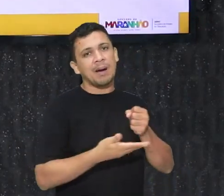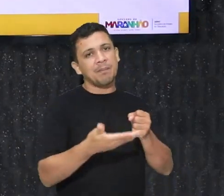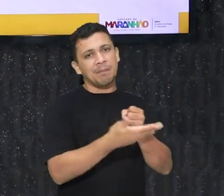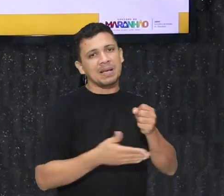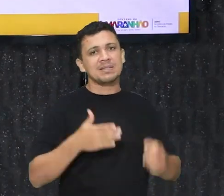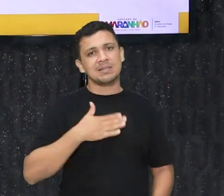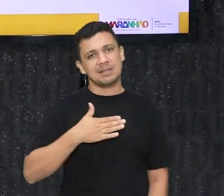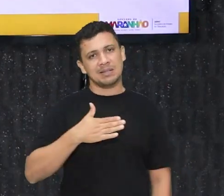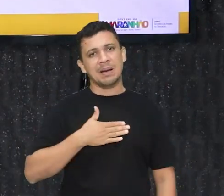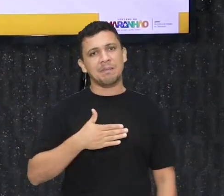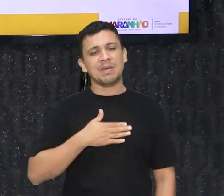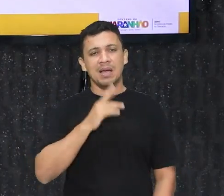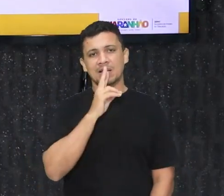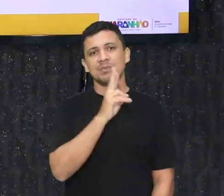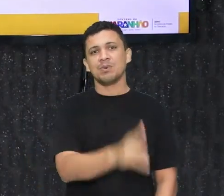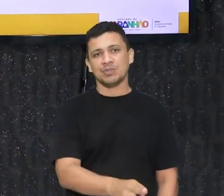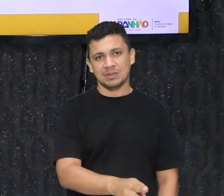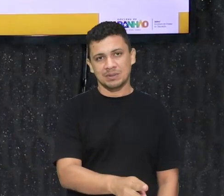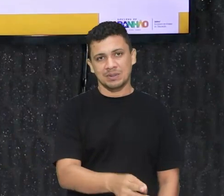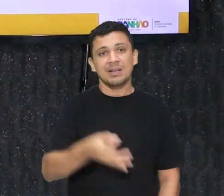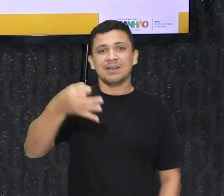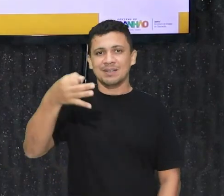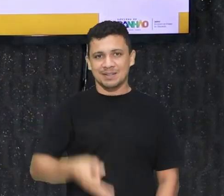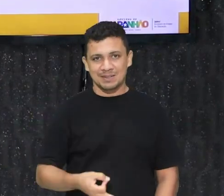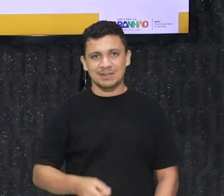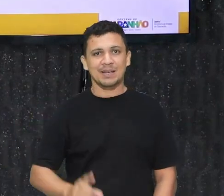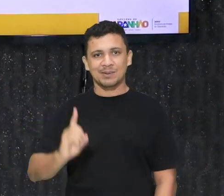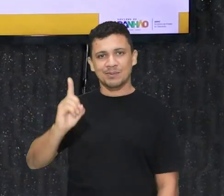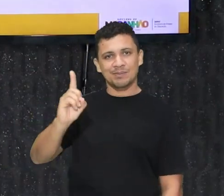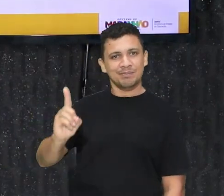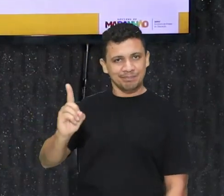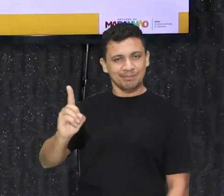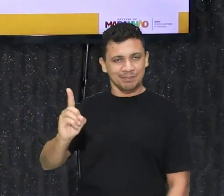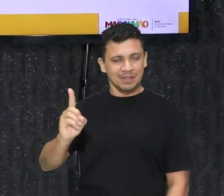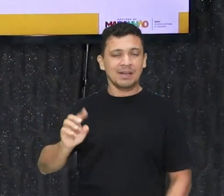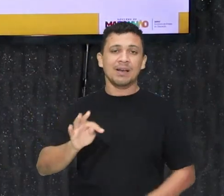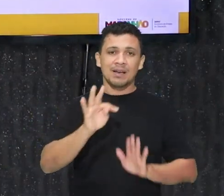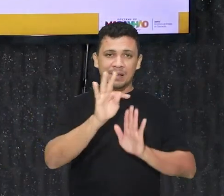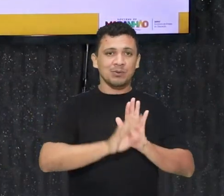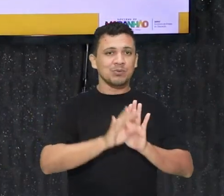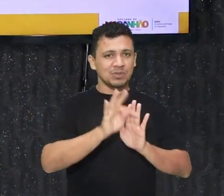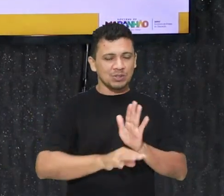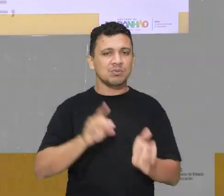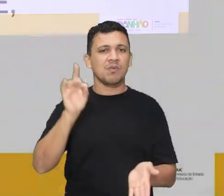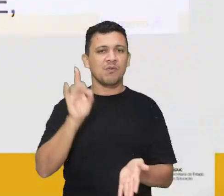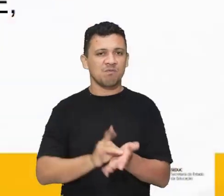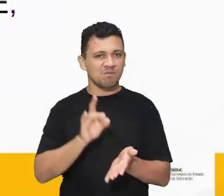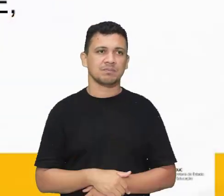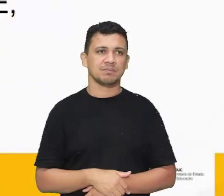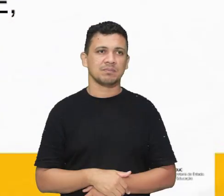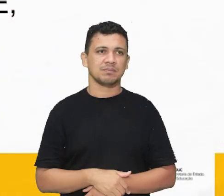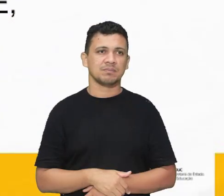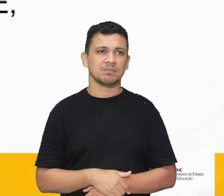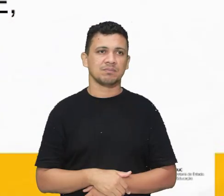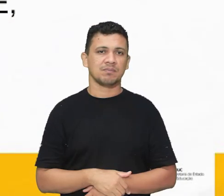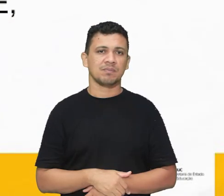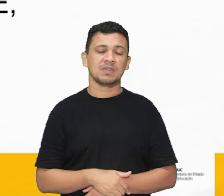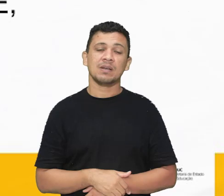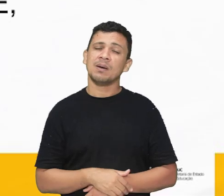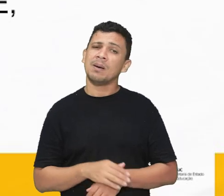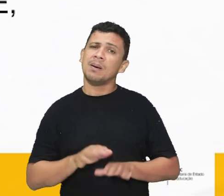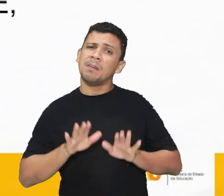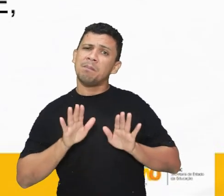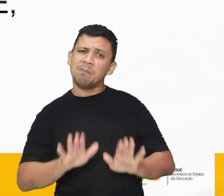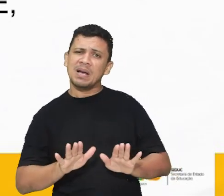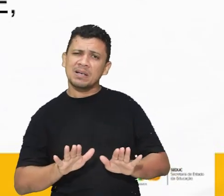minha resposta. Então, claro, a resposta certa é a letra D, é um texto que realmente questiona, tá certo? Mais de um tempo